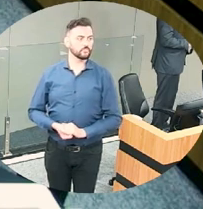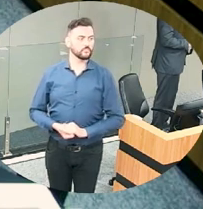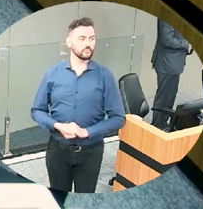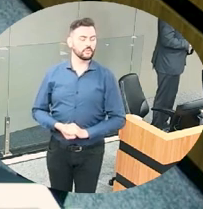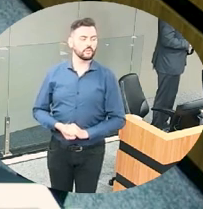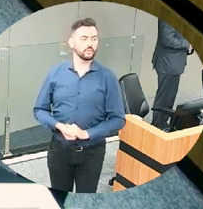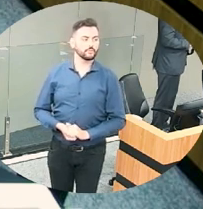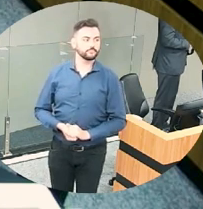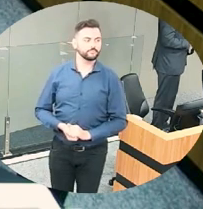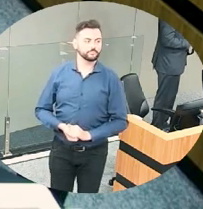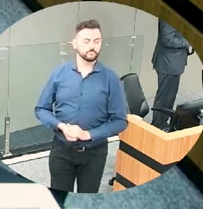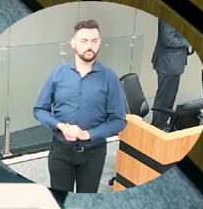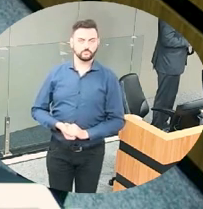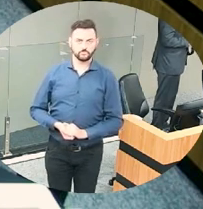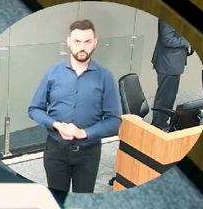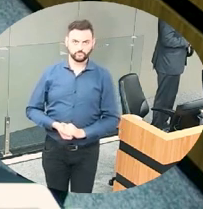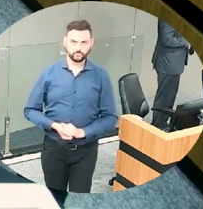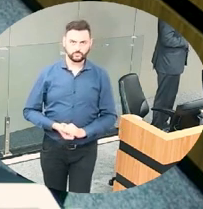a